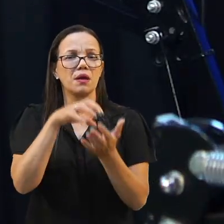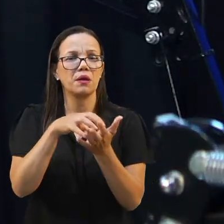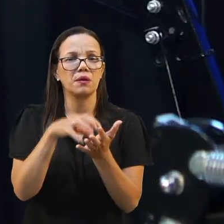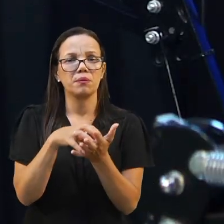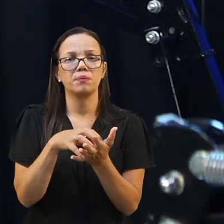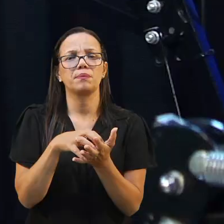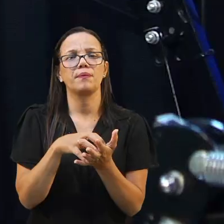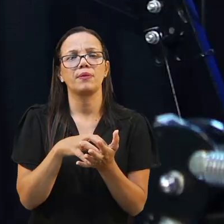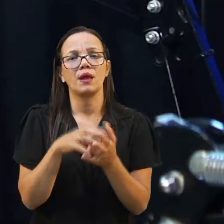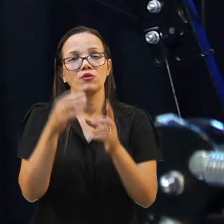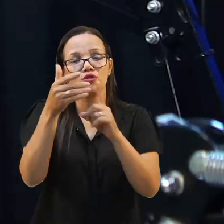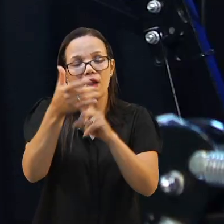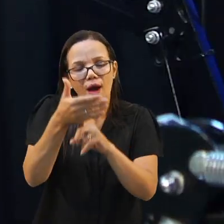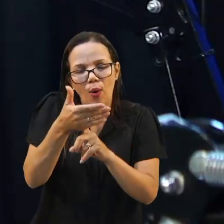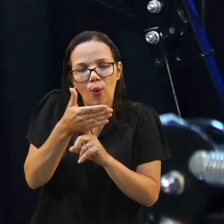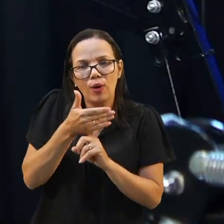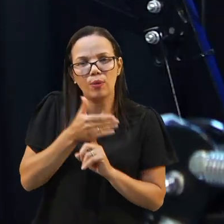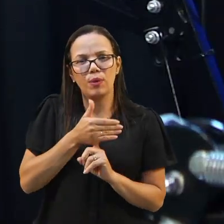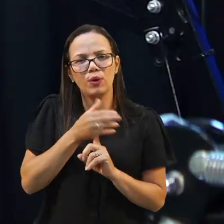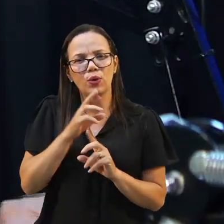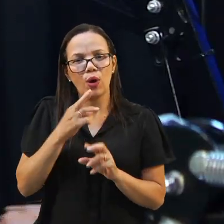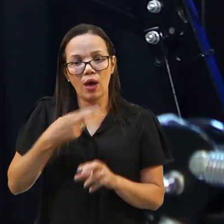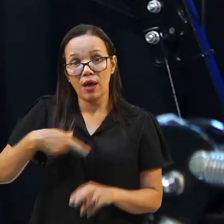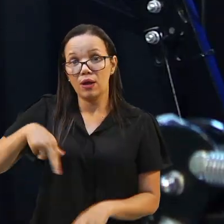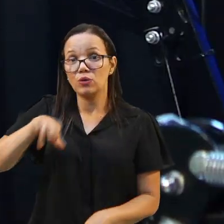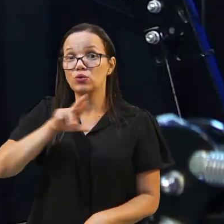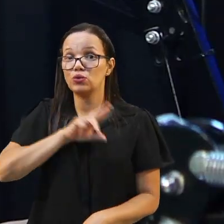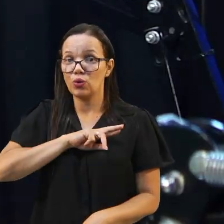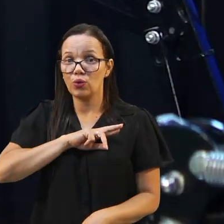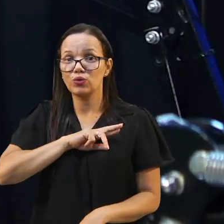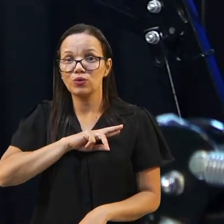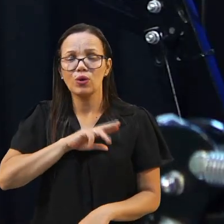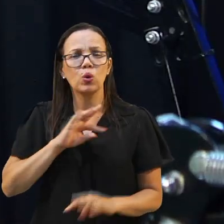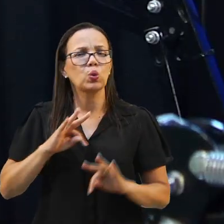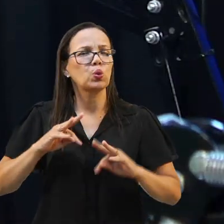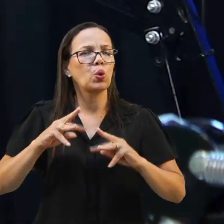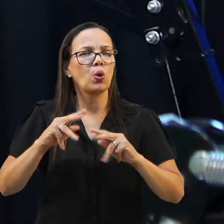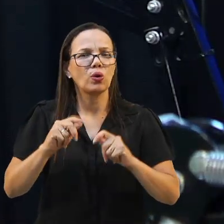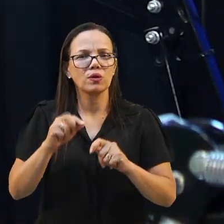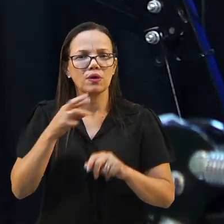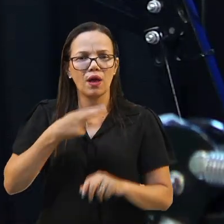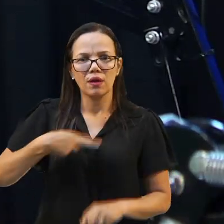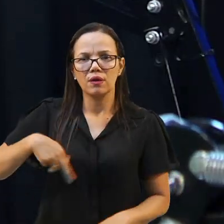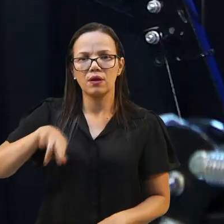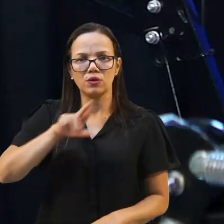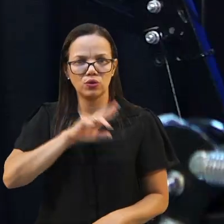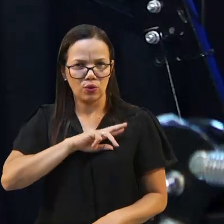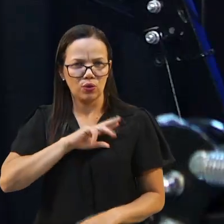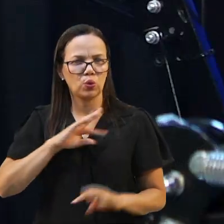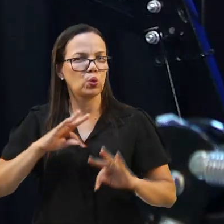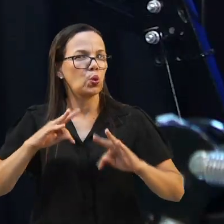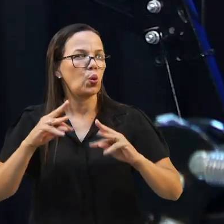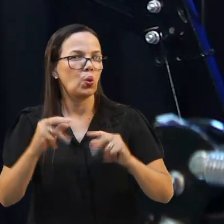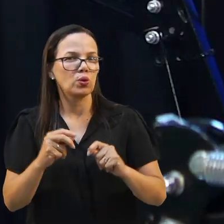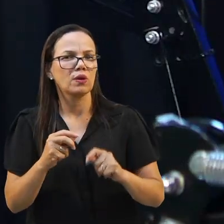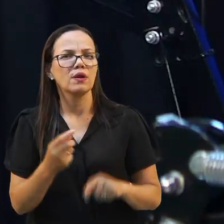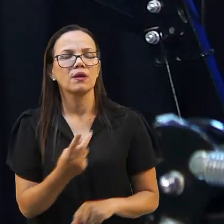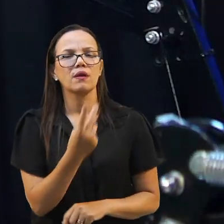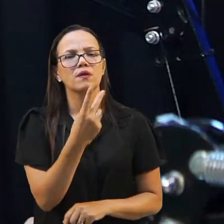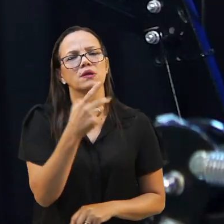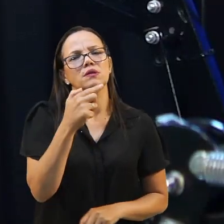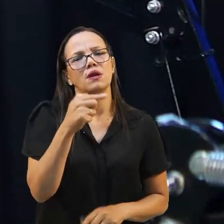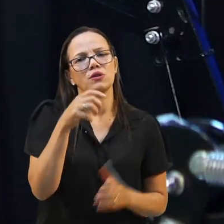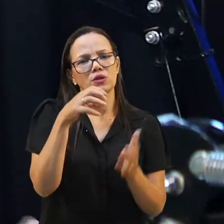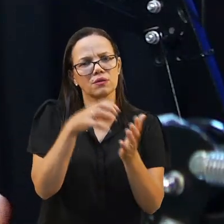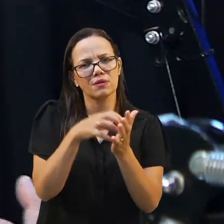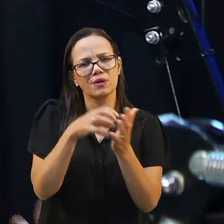de acolhimento religioso, todas as religiões, tá? Nós temos 27